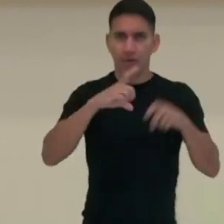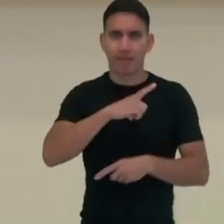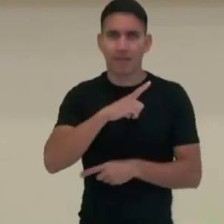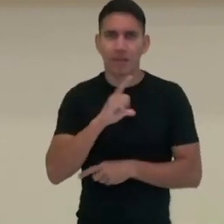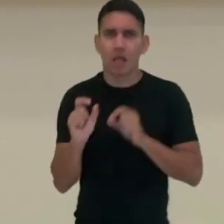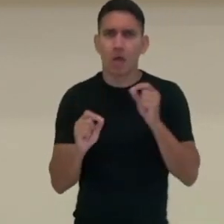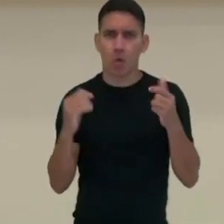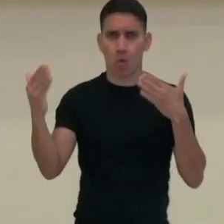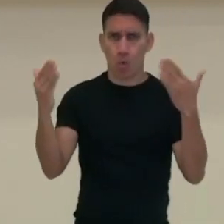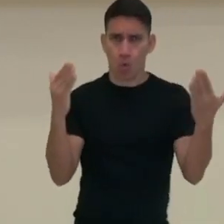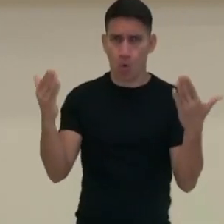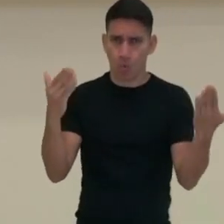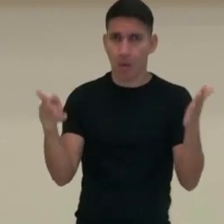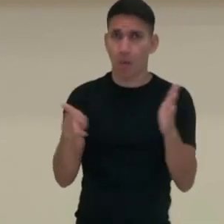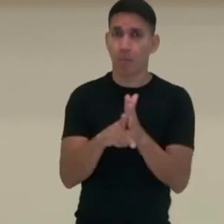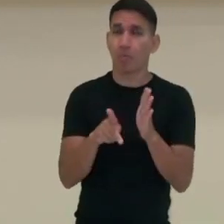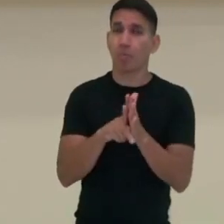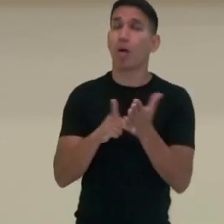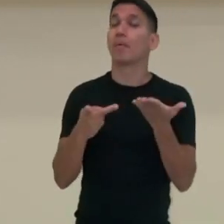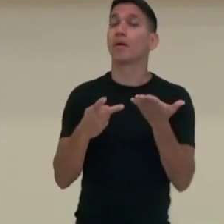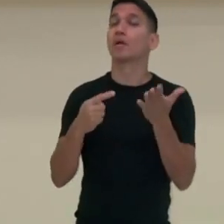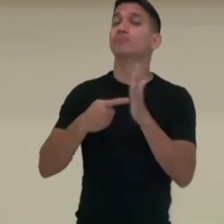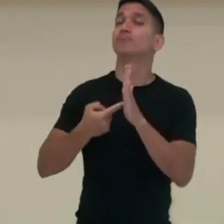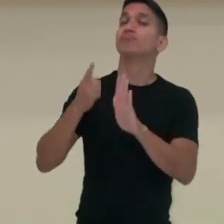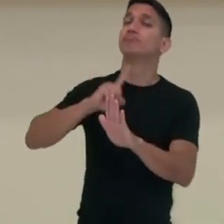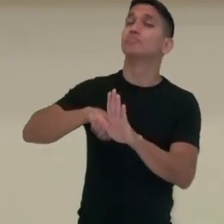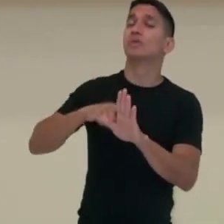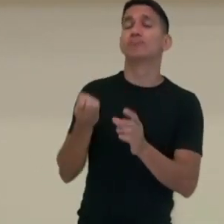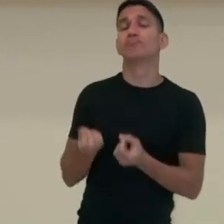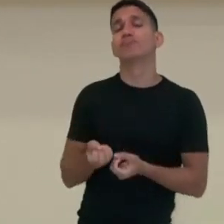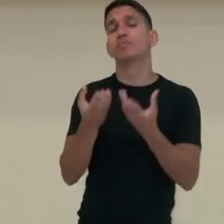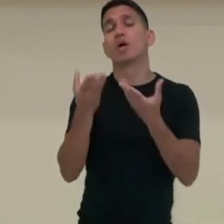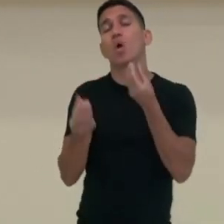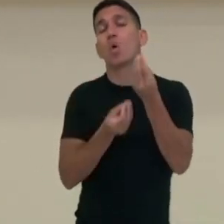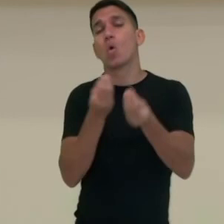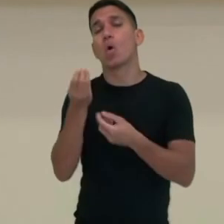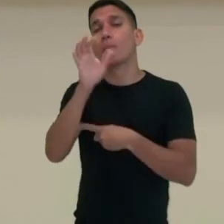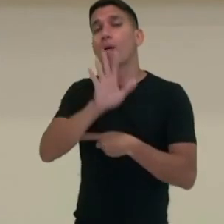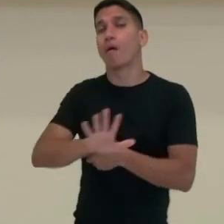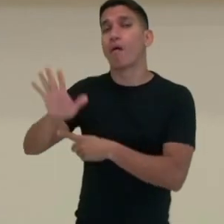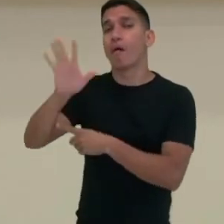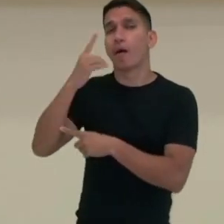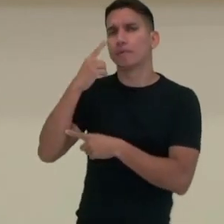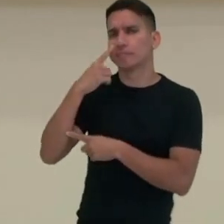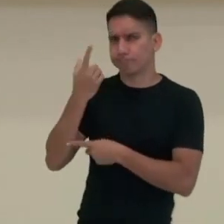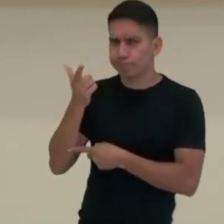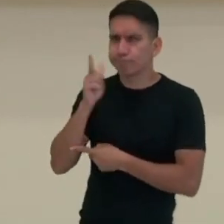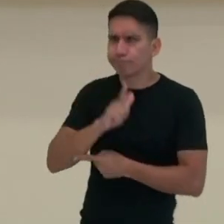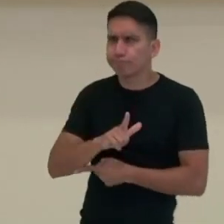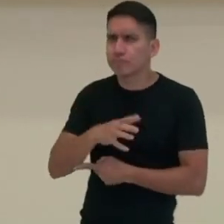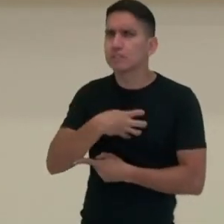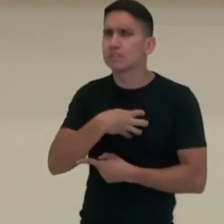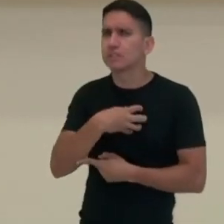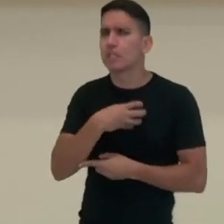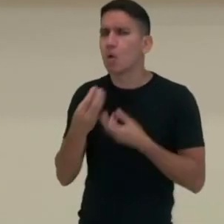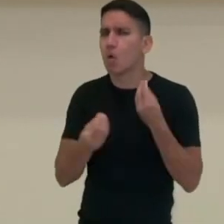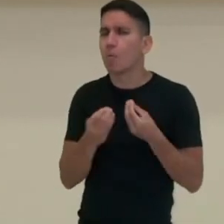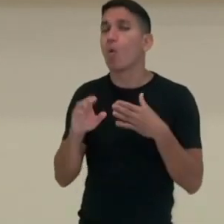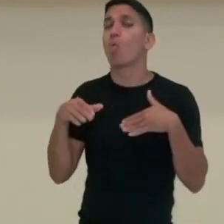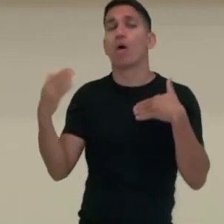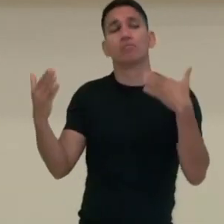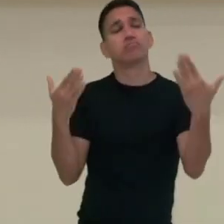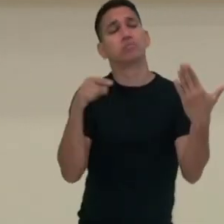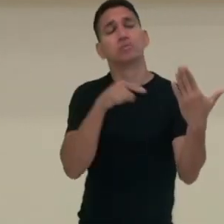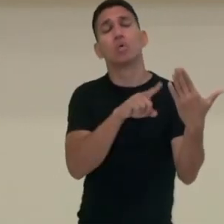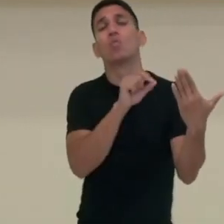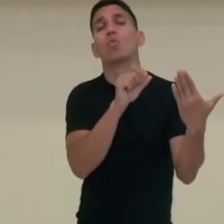comparação, que é uma figura de linguagem? Vamos ver se vocês acertaram, se tem ou não tem, e se tem, qual é ela, né? Qual é